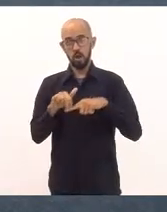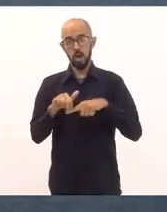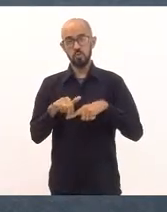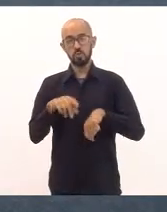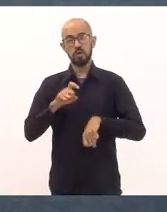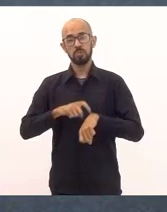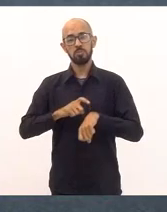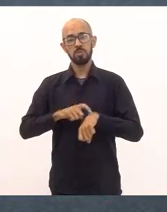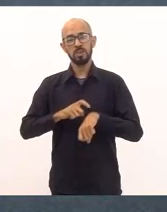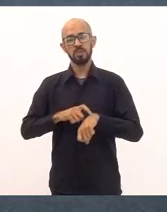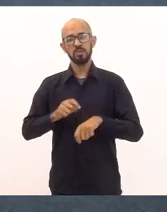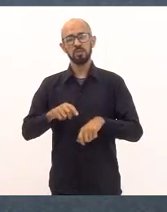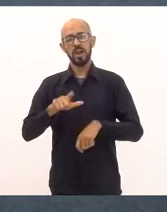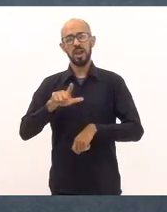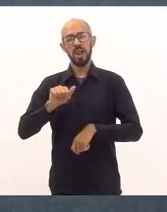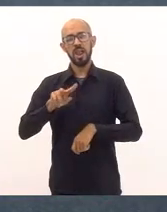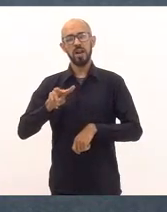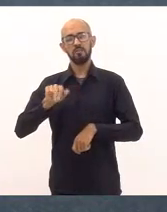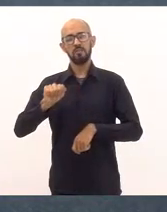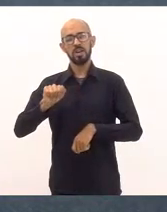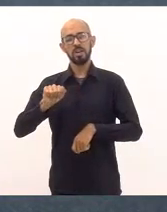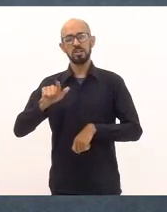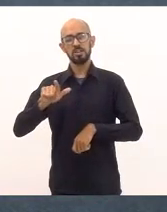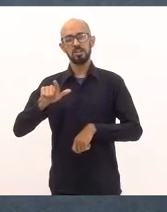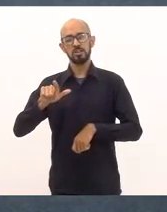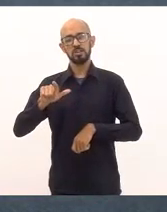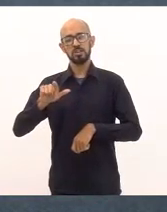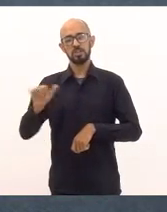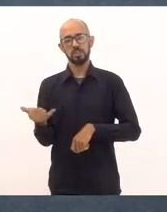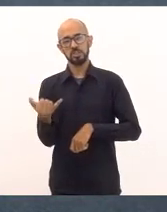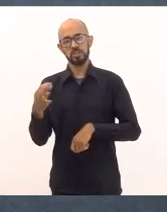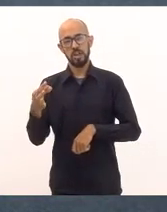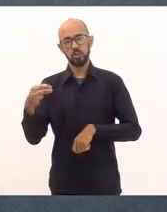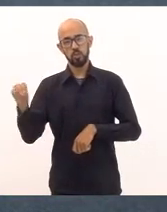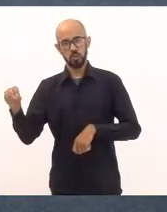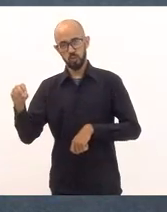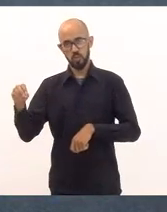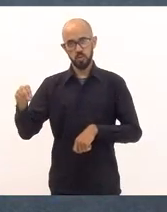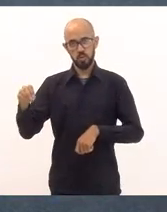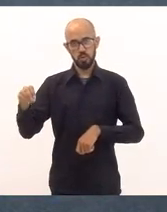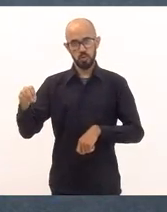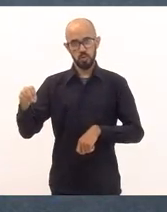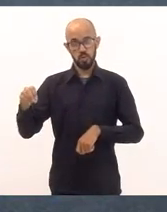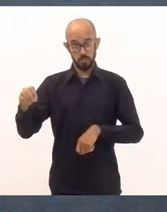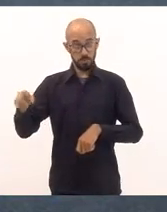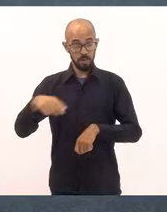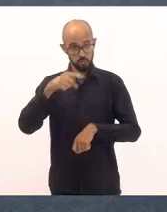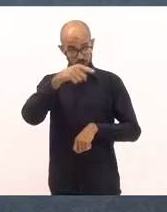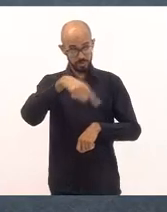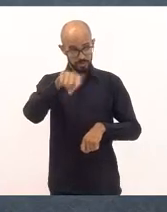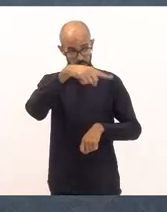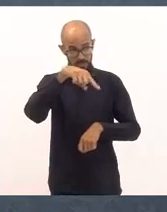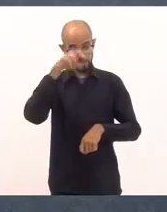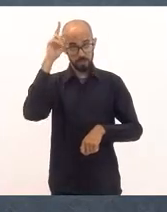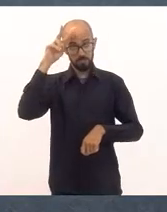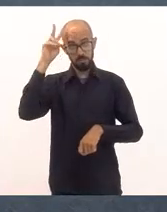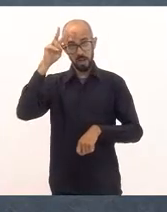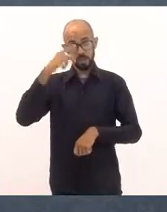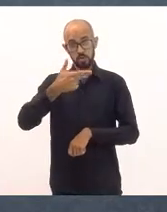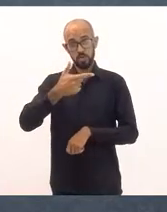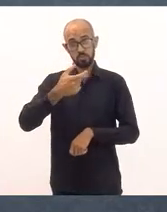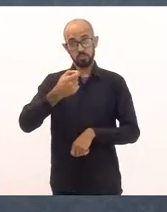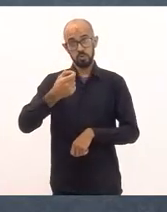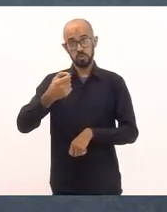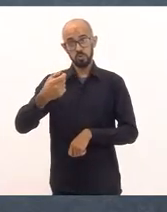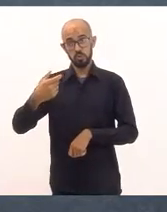ocasião, da Lava Jato. Para vossas excelências terem uma ideia, no Brasil, em 2002, tinha 3 mil